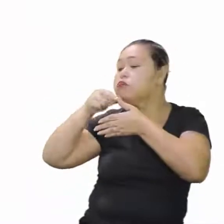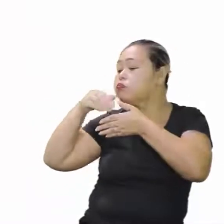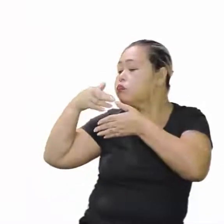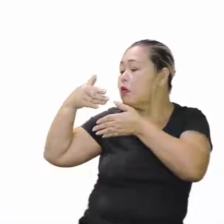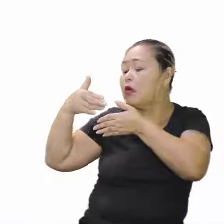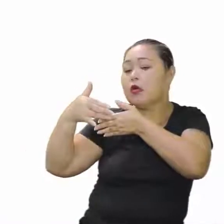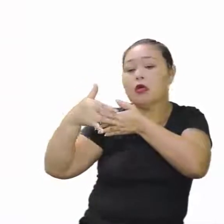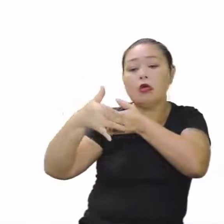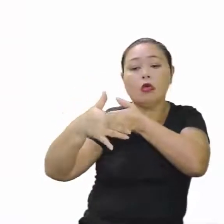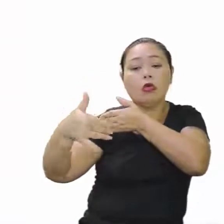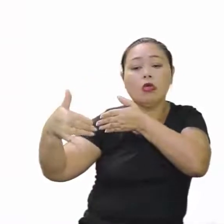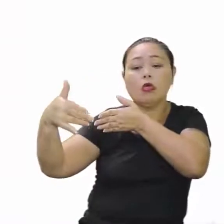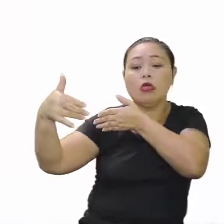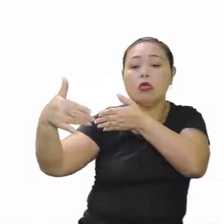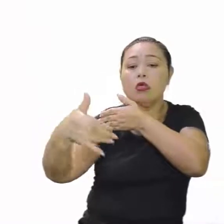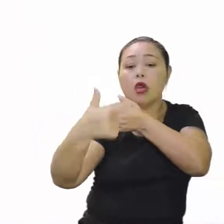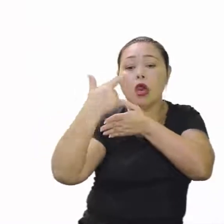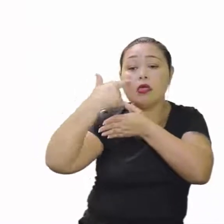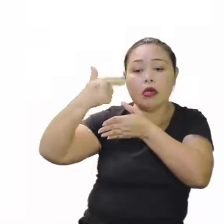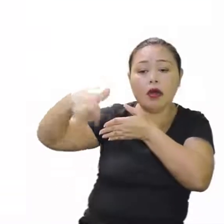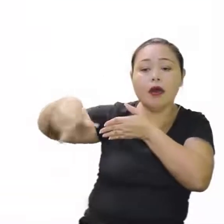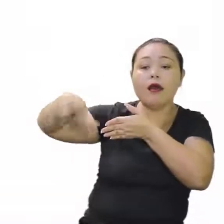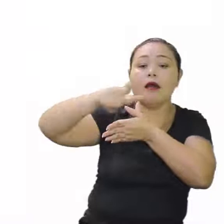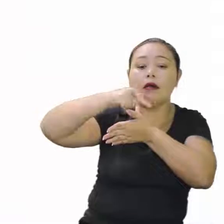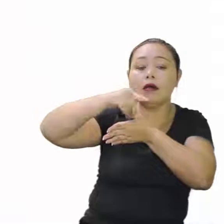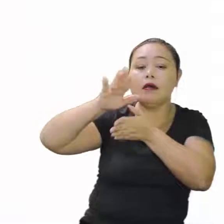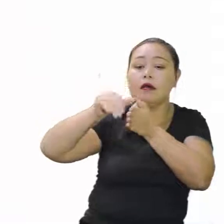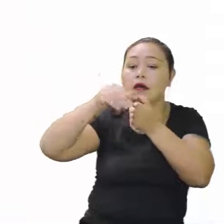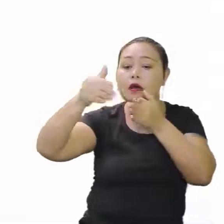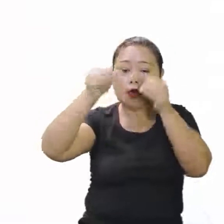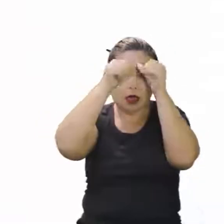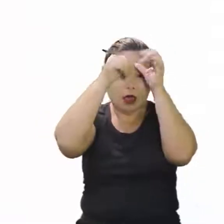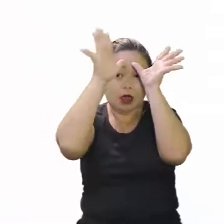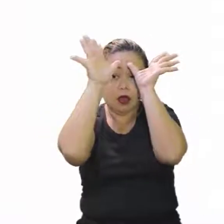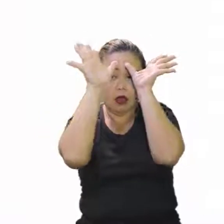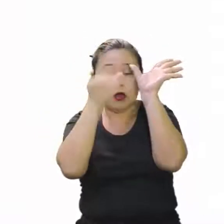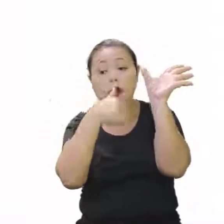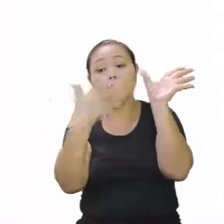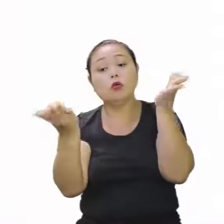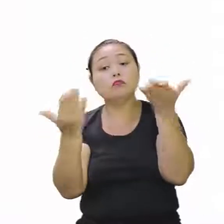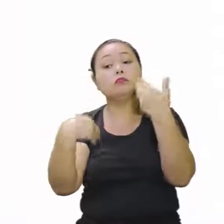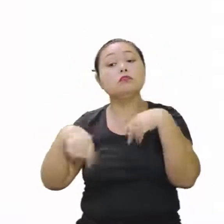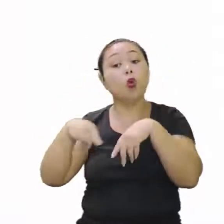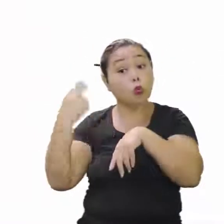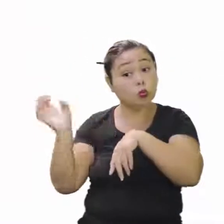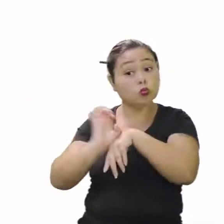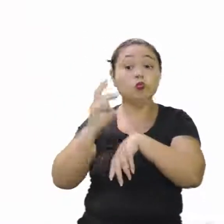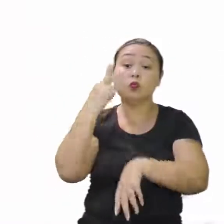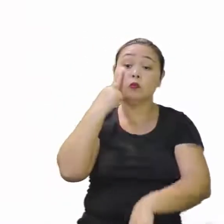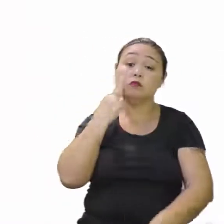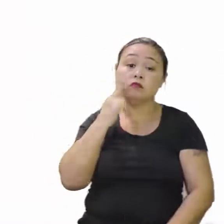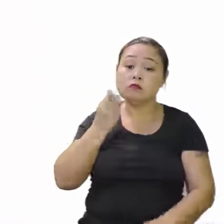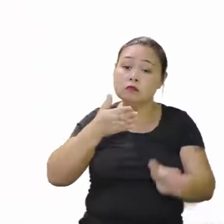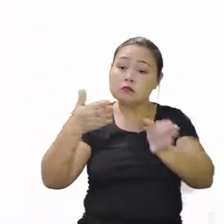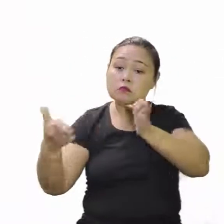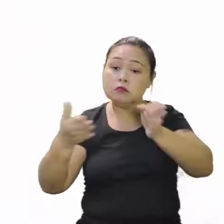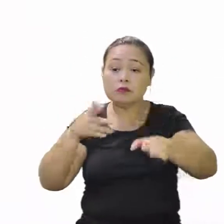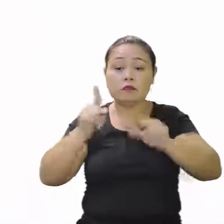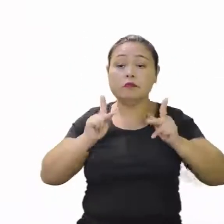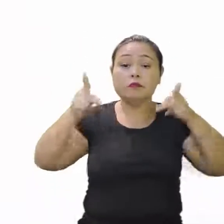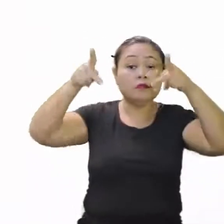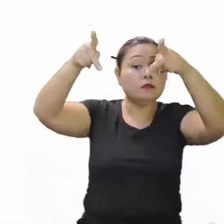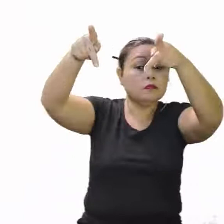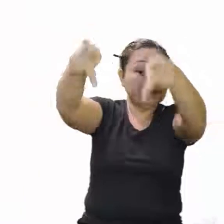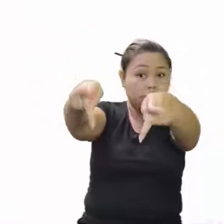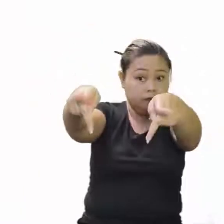ponta que você está vendo aí é ligando o Acre a hoje o estado de Rondônia. A ponta aqui de